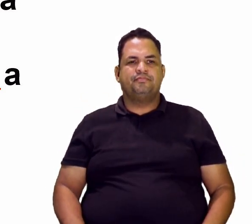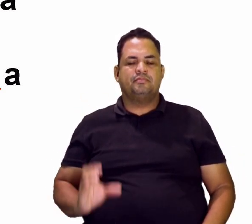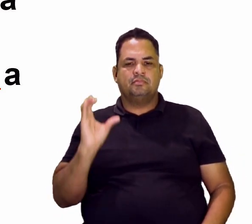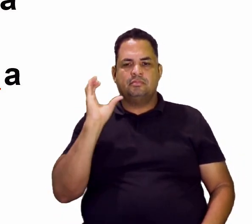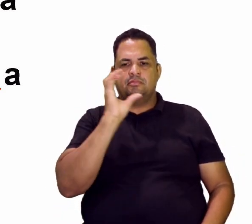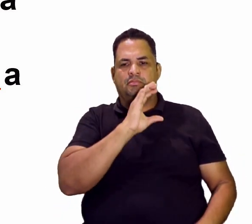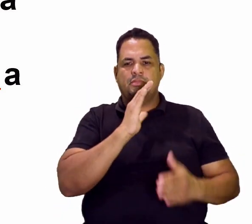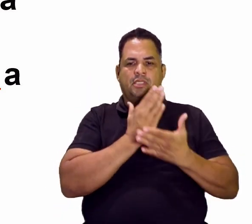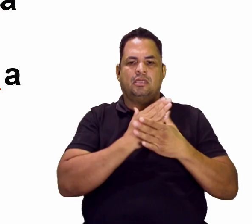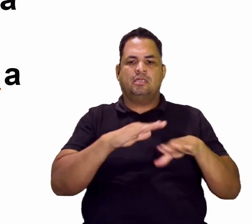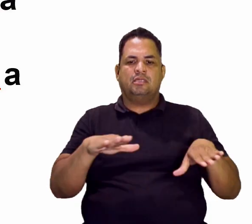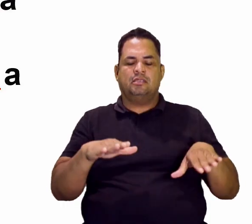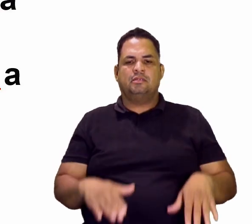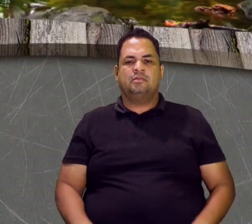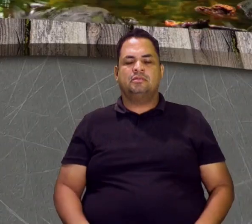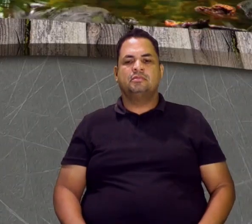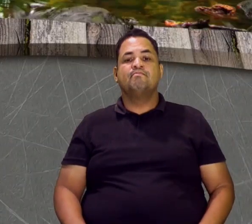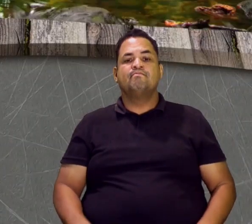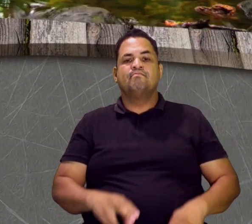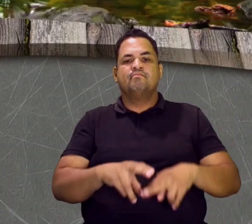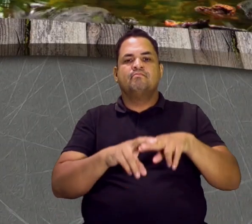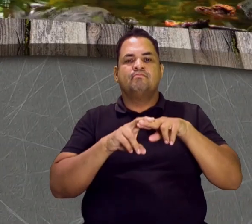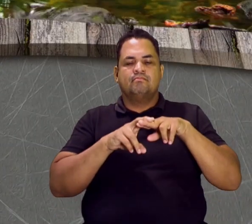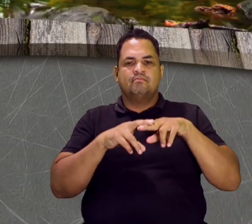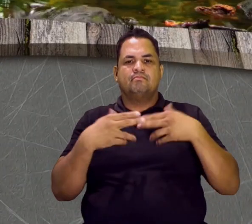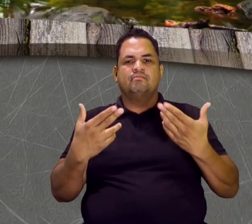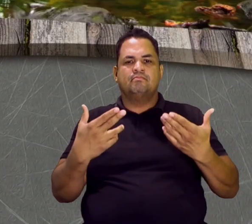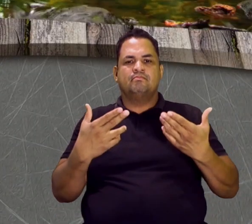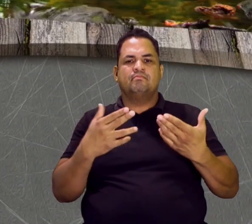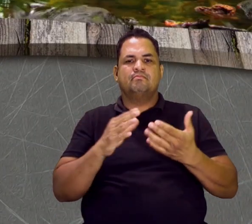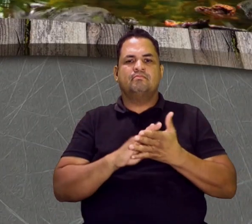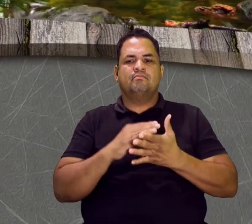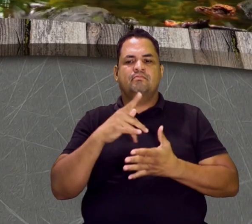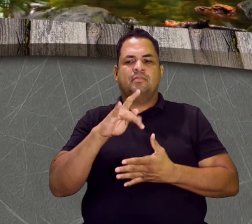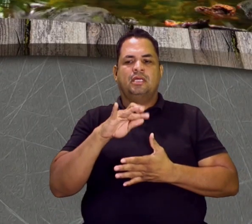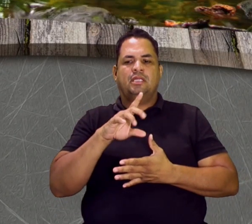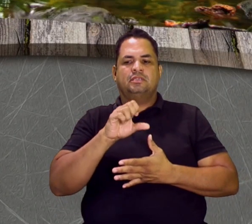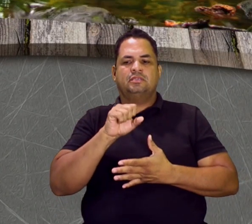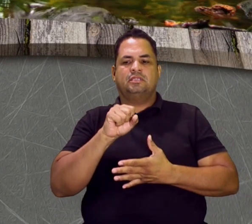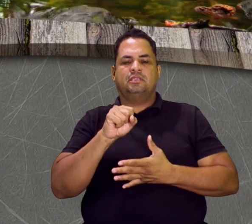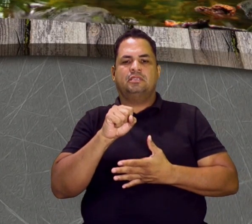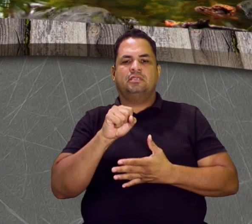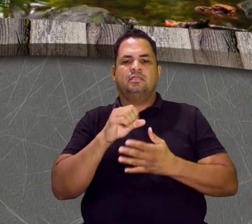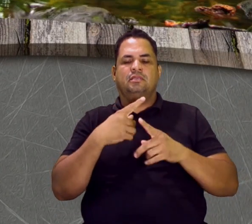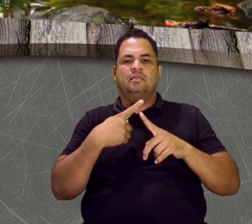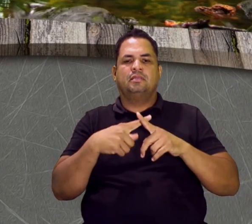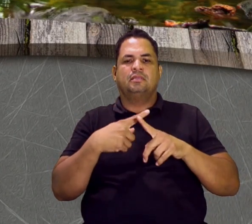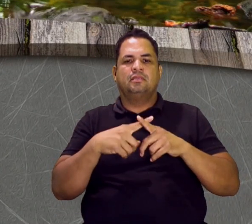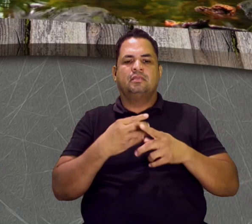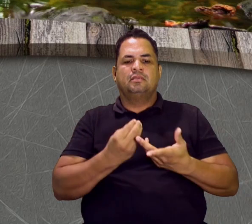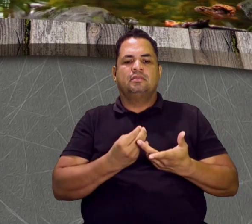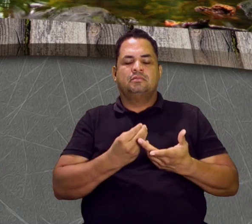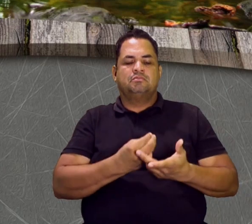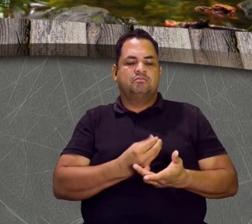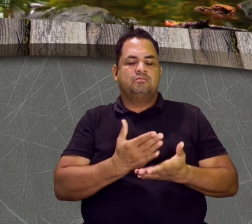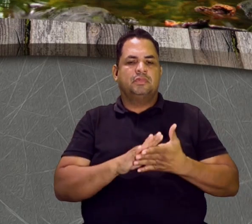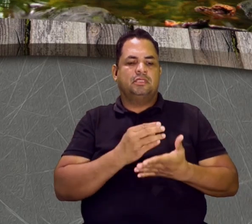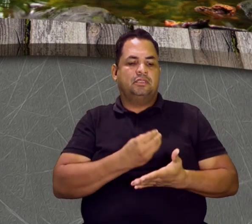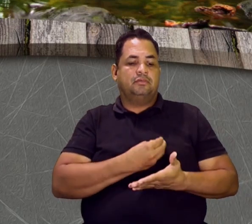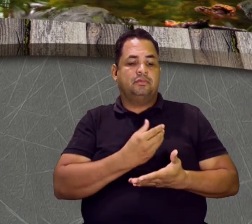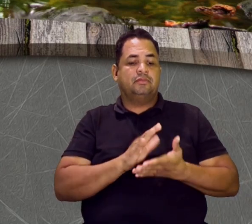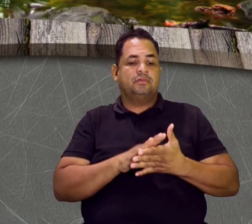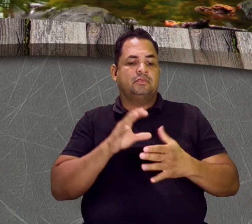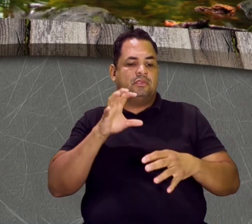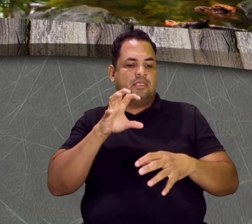rapidinho, encerrando aqui, por isso que a gente chama parasita, porque ele vive às custas de um outro